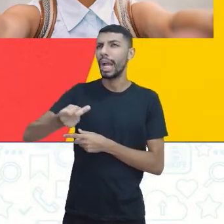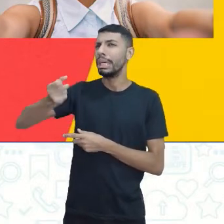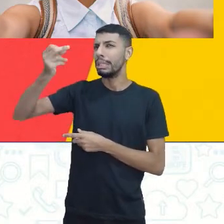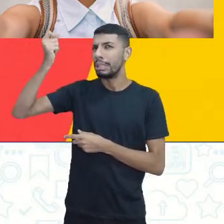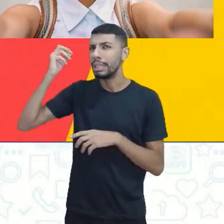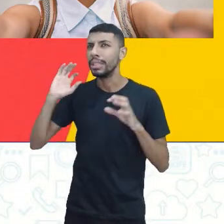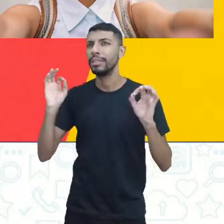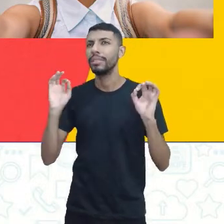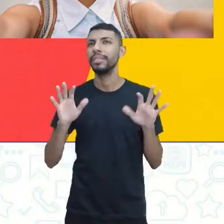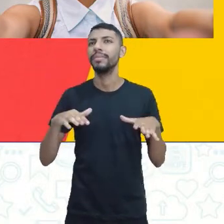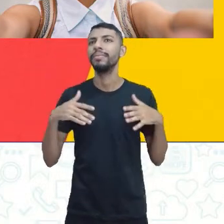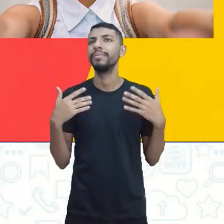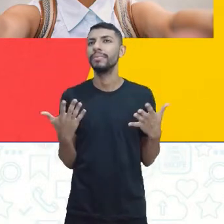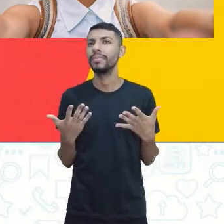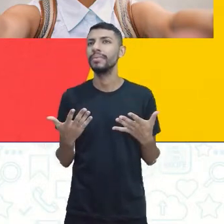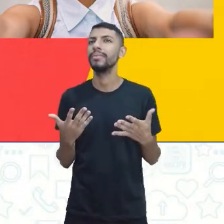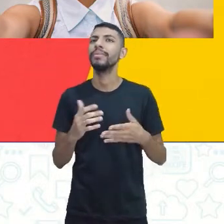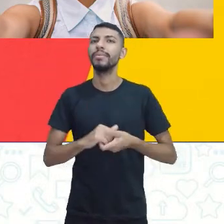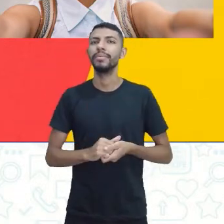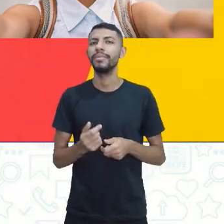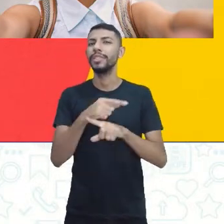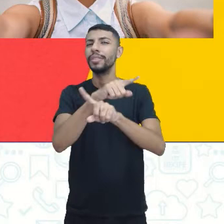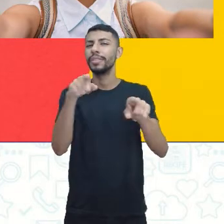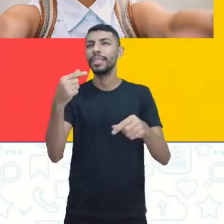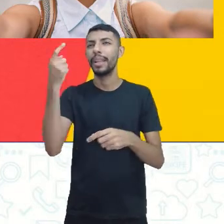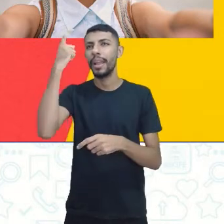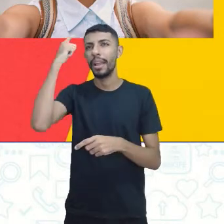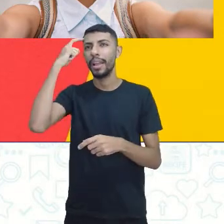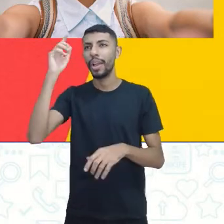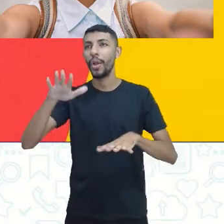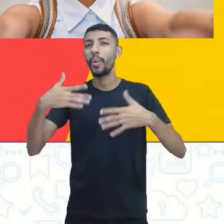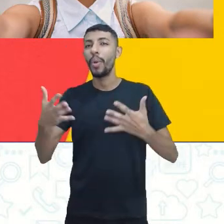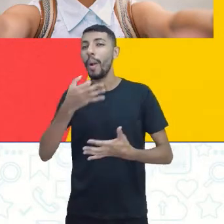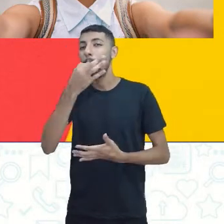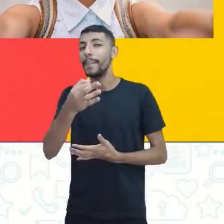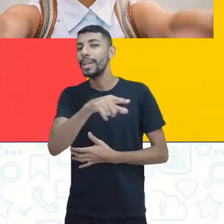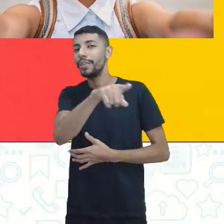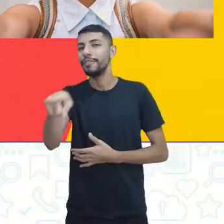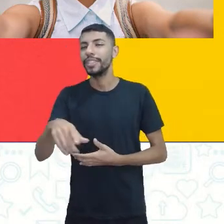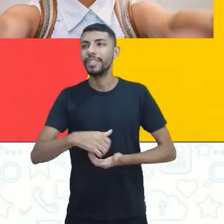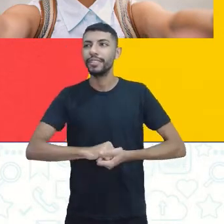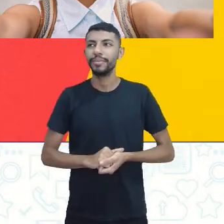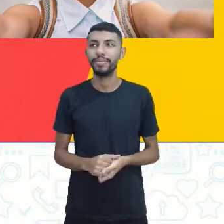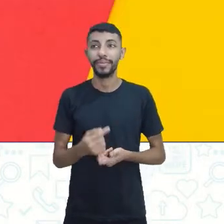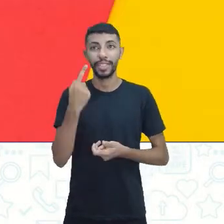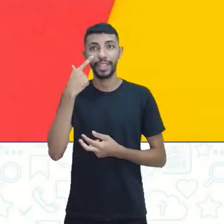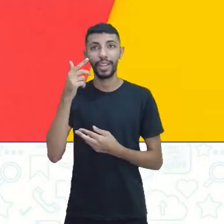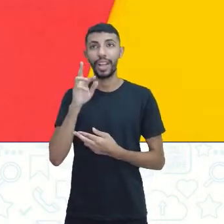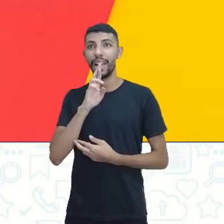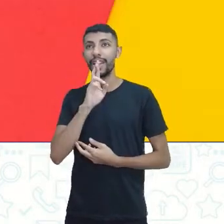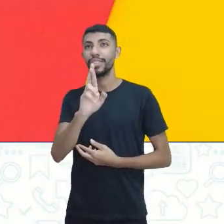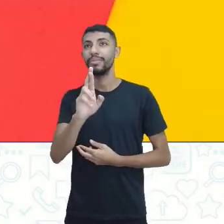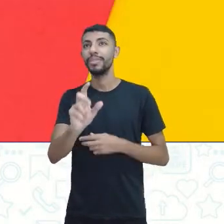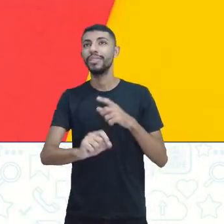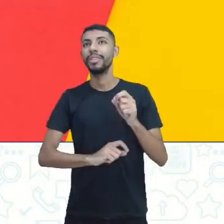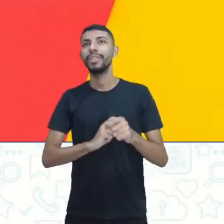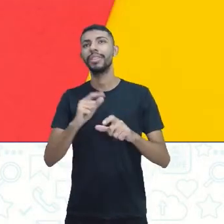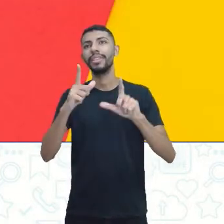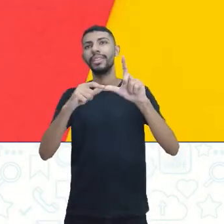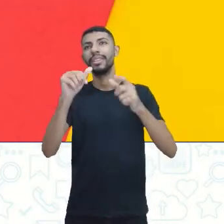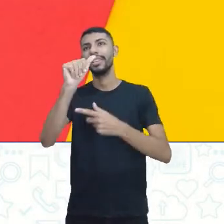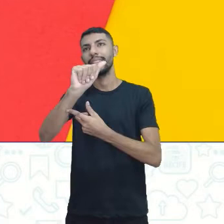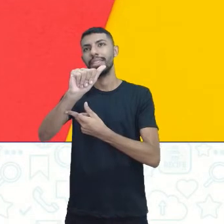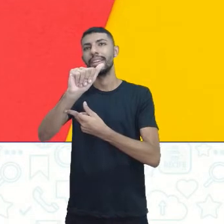pessoal? Pensem, qual seria o palpite de vocês? A resposta é a letra